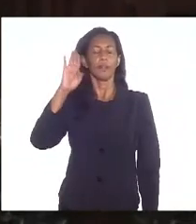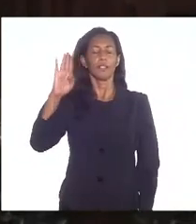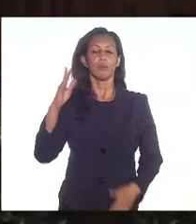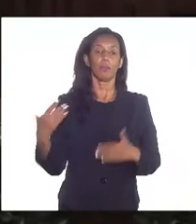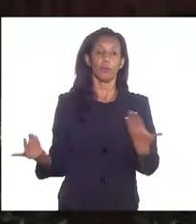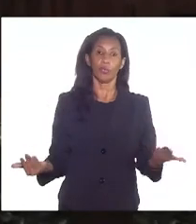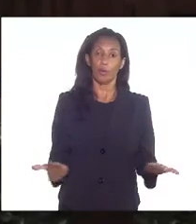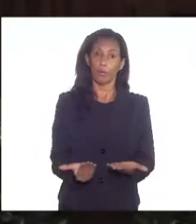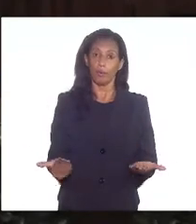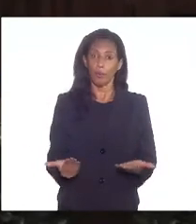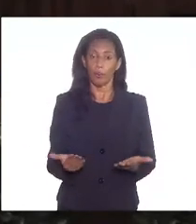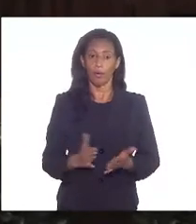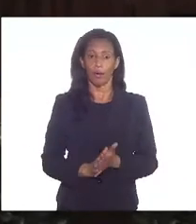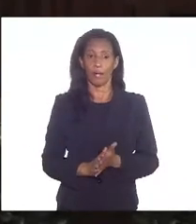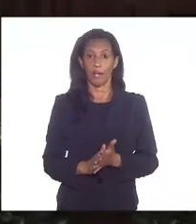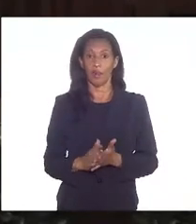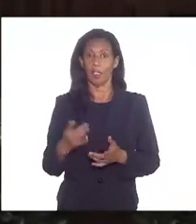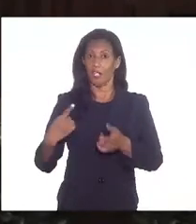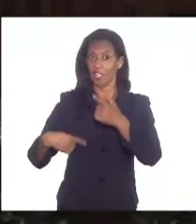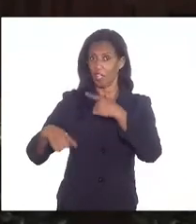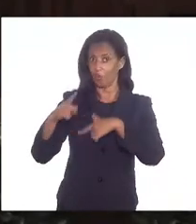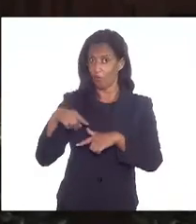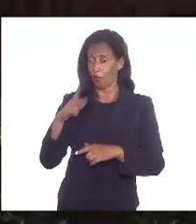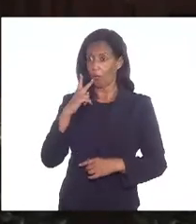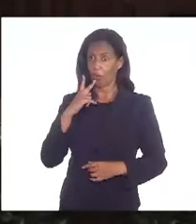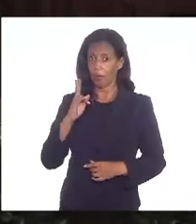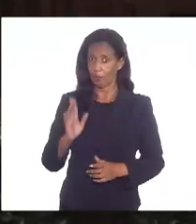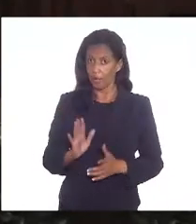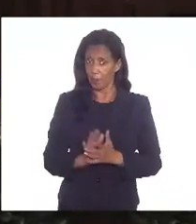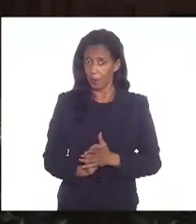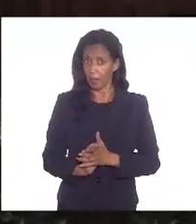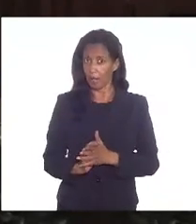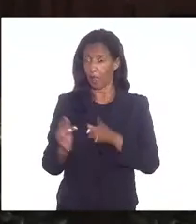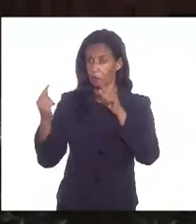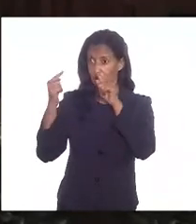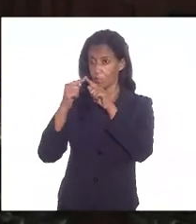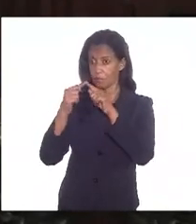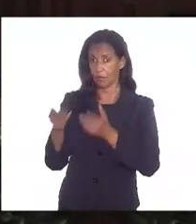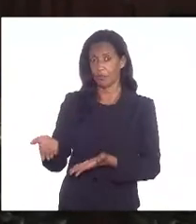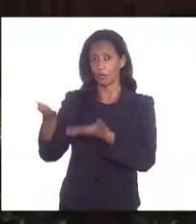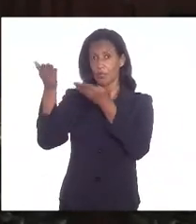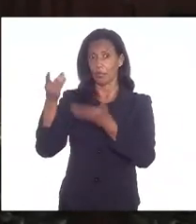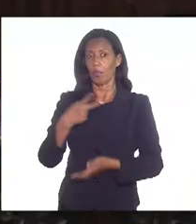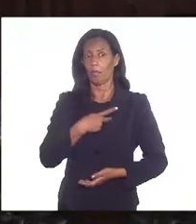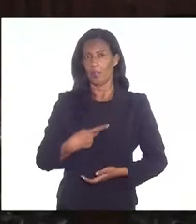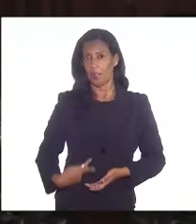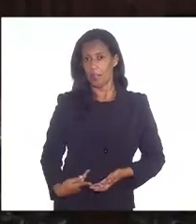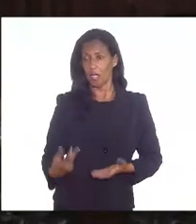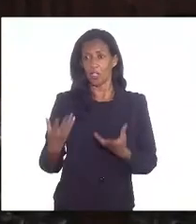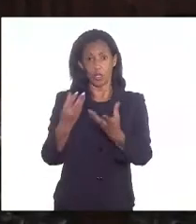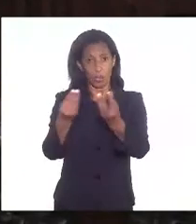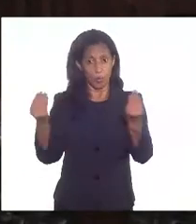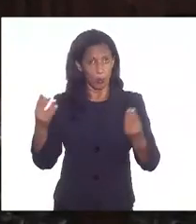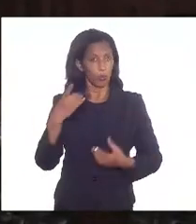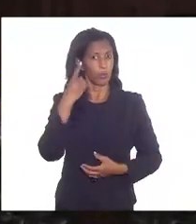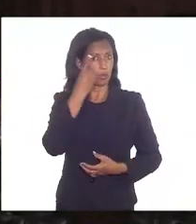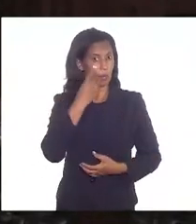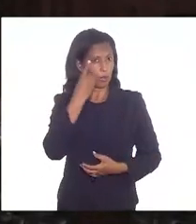agora, e volto a dizer, senhor presidente, em consonância com Vossa Excelência e muitos deputados,